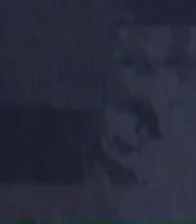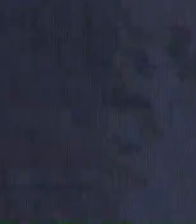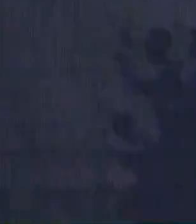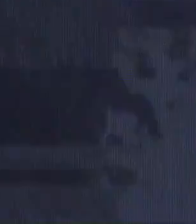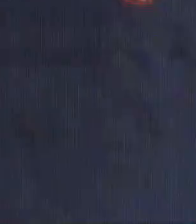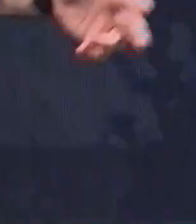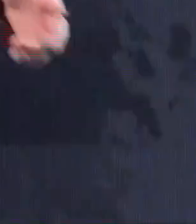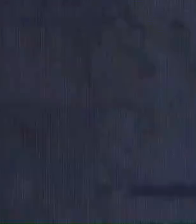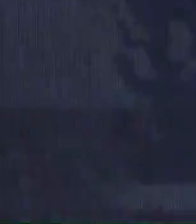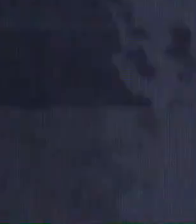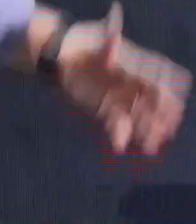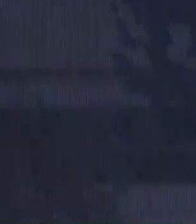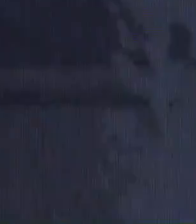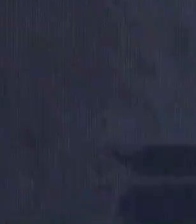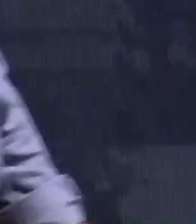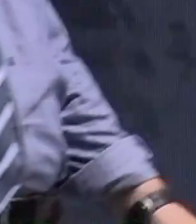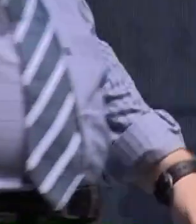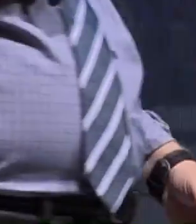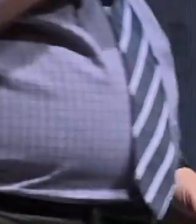que é aquele crente mole, né?